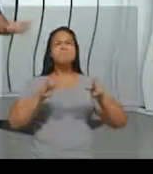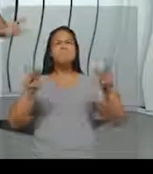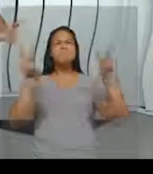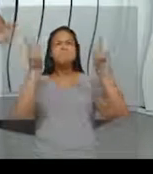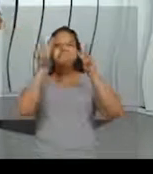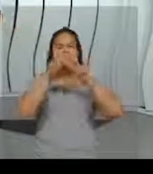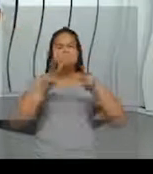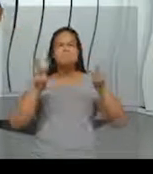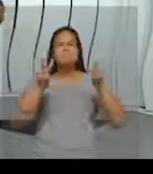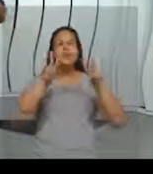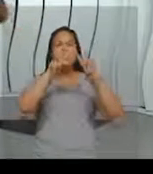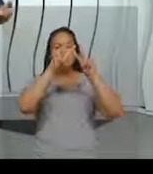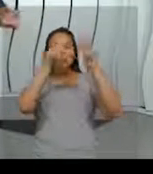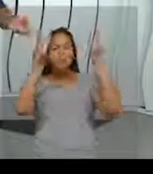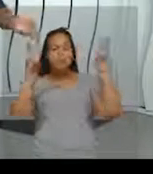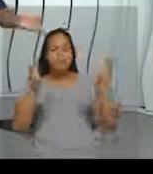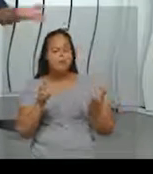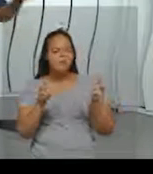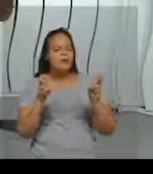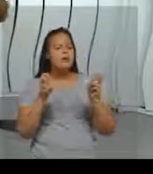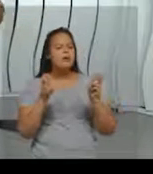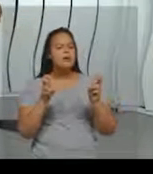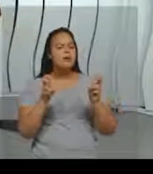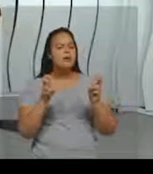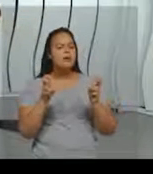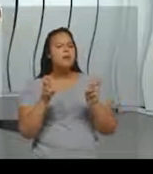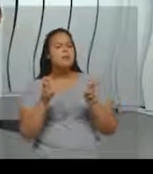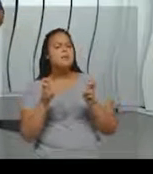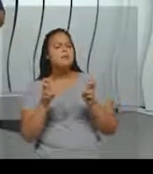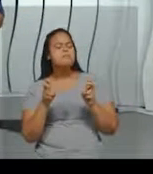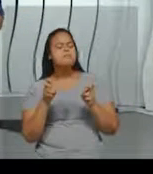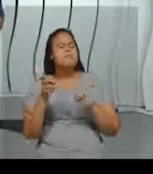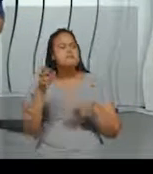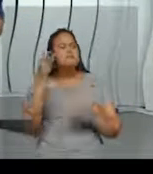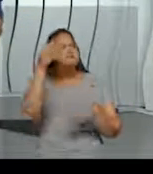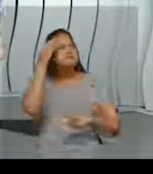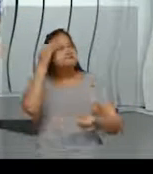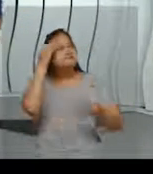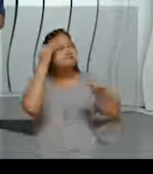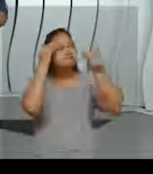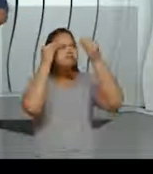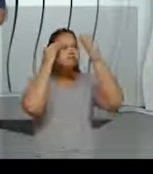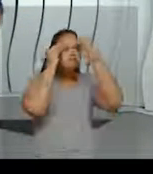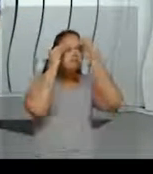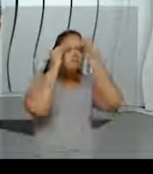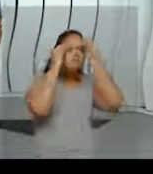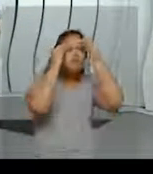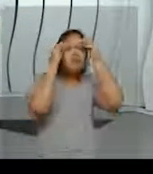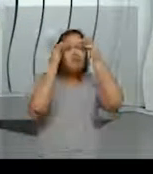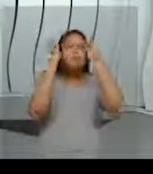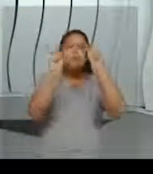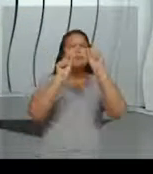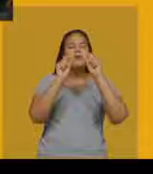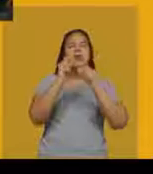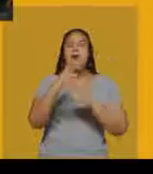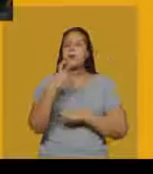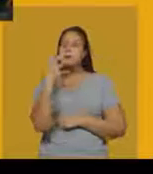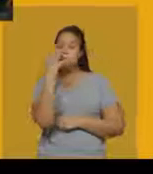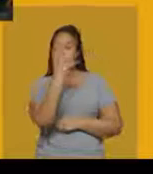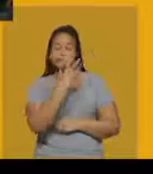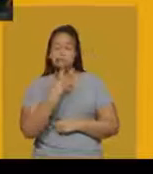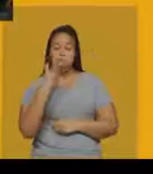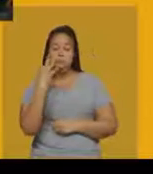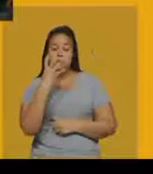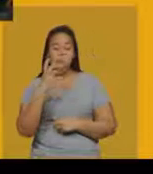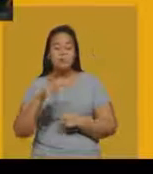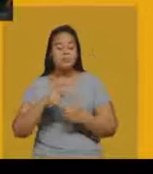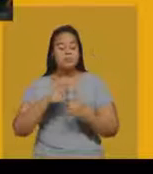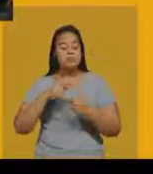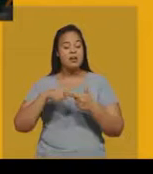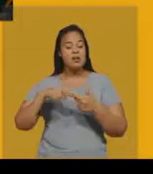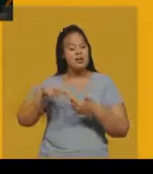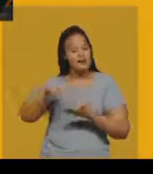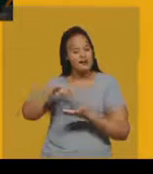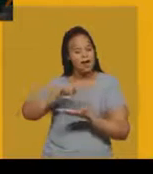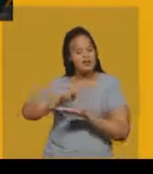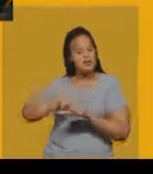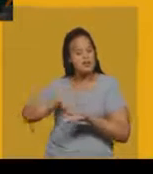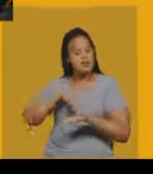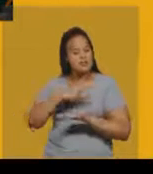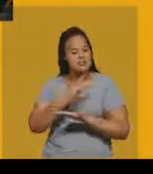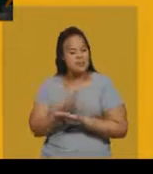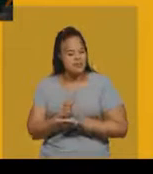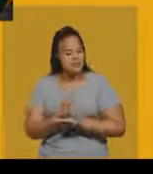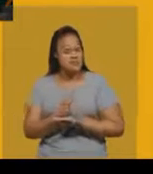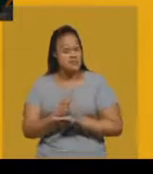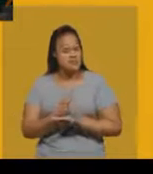esse tema? Provavelmente vai vir à sua mente coisas relacionadas à música, à dança